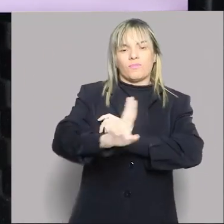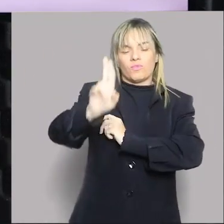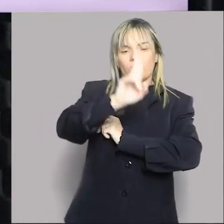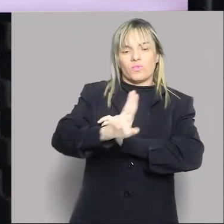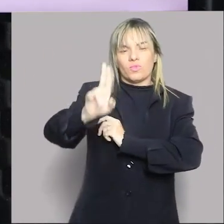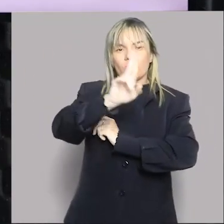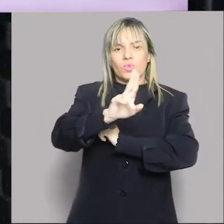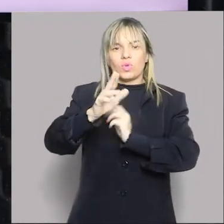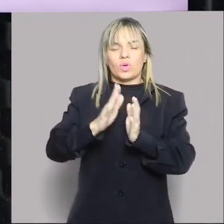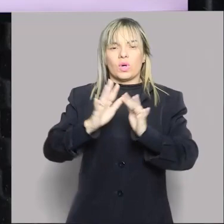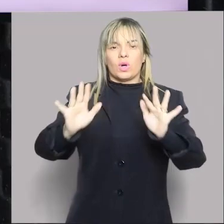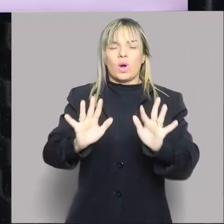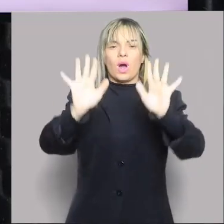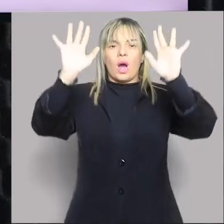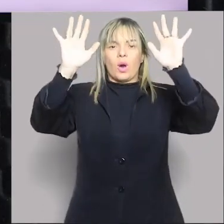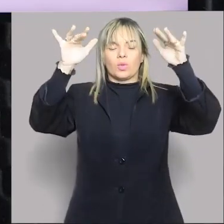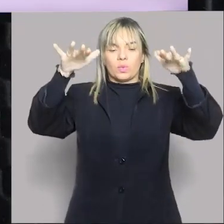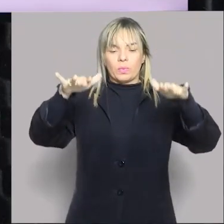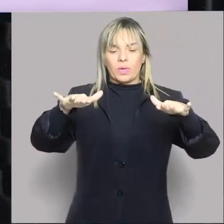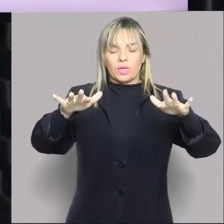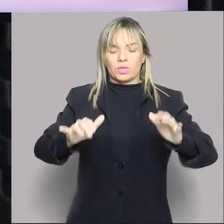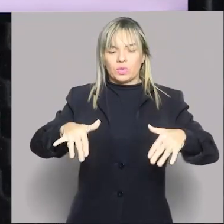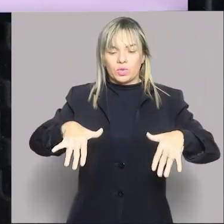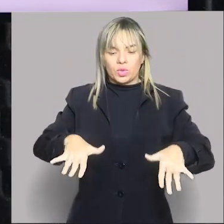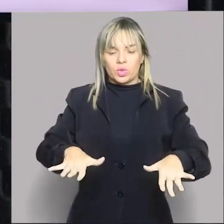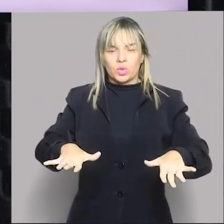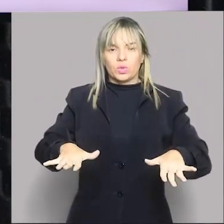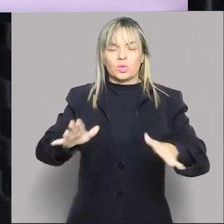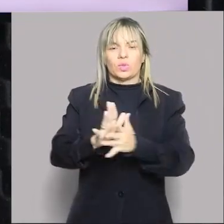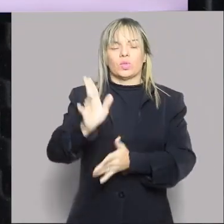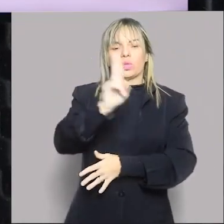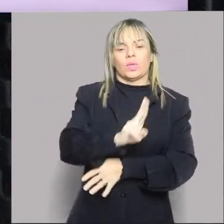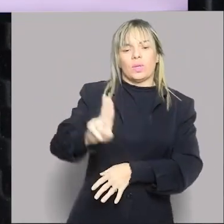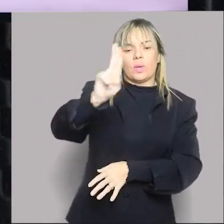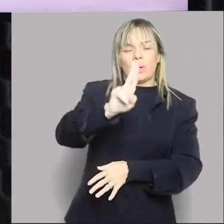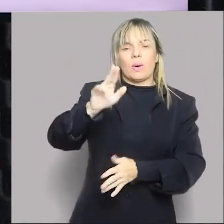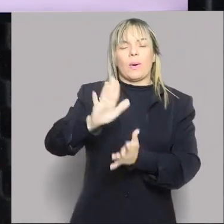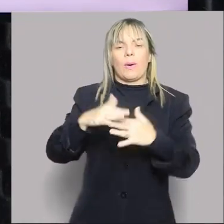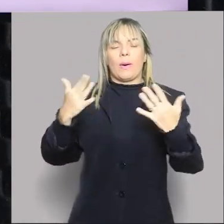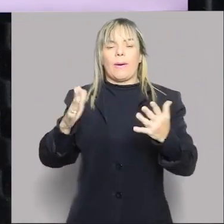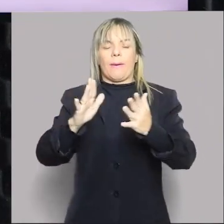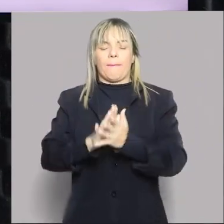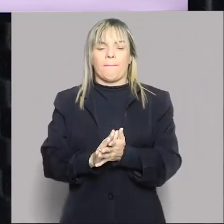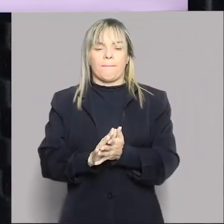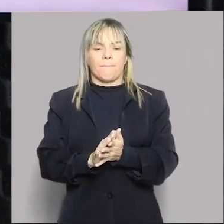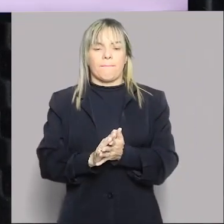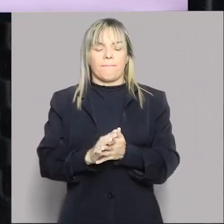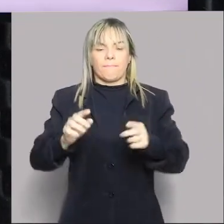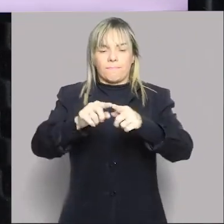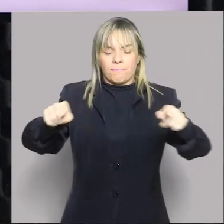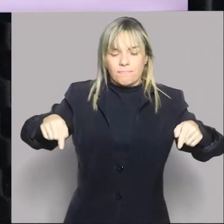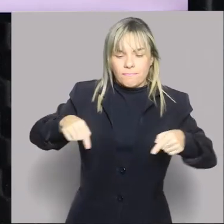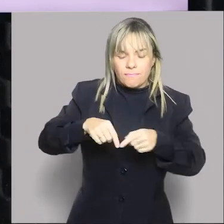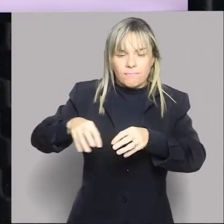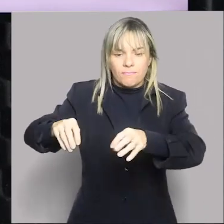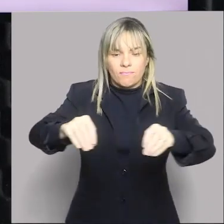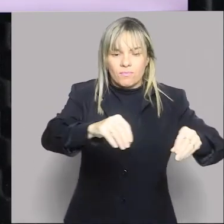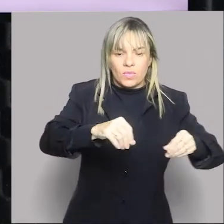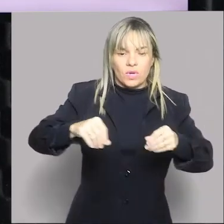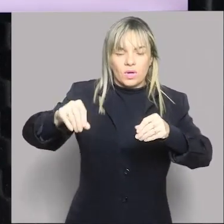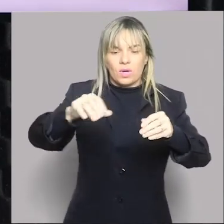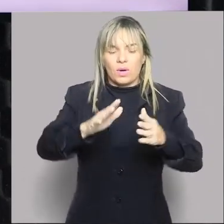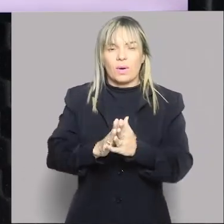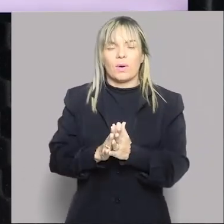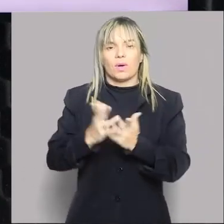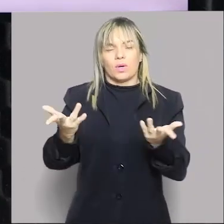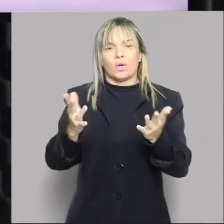aqui, o pessoal que se vai para o chão e assim por diante, né? Ela pode ser em solos, ela pode ser em duplas, danças de salão